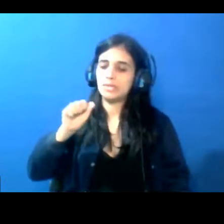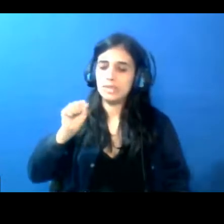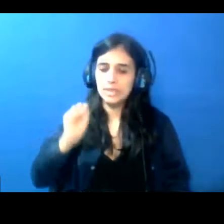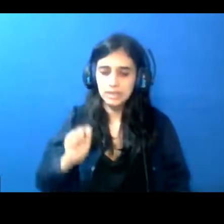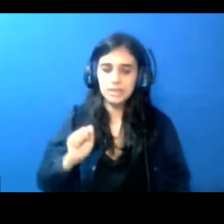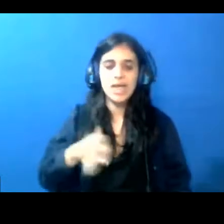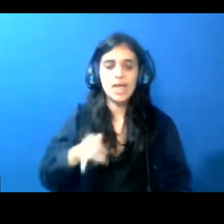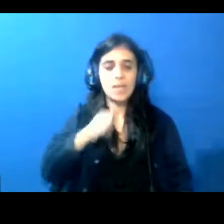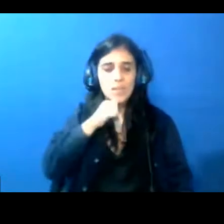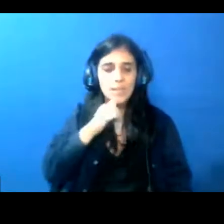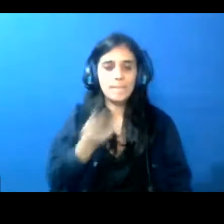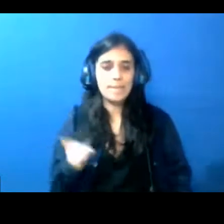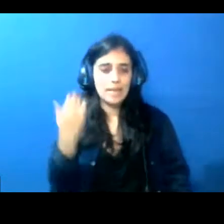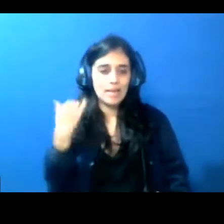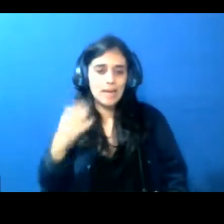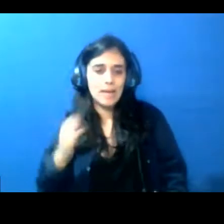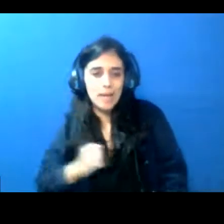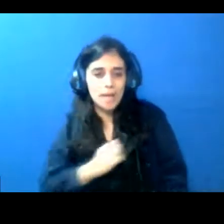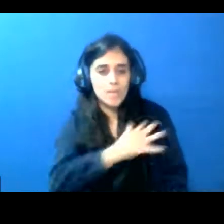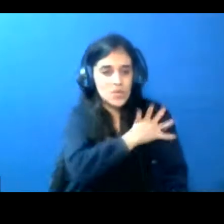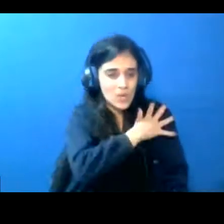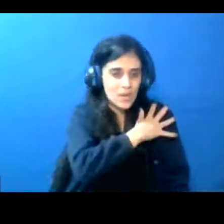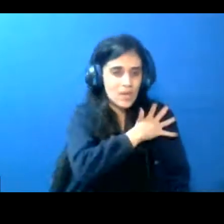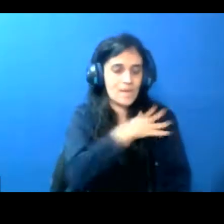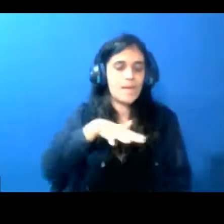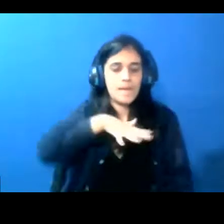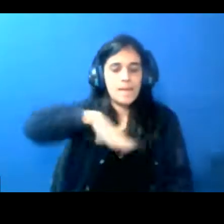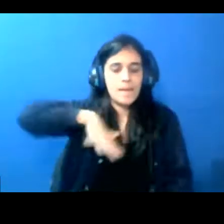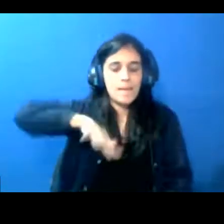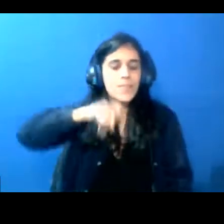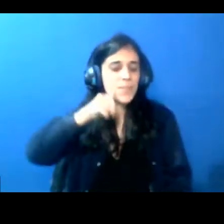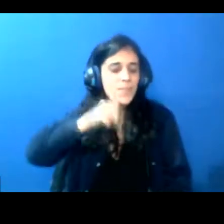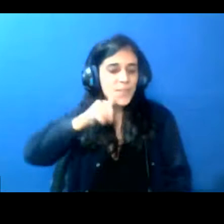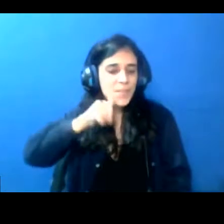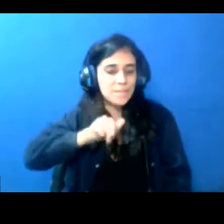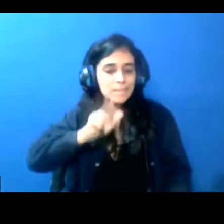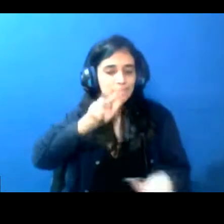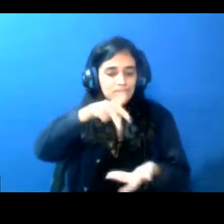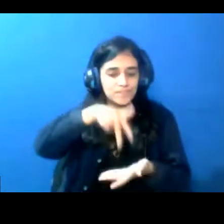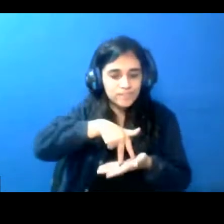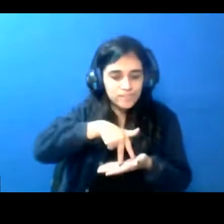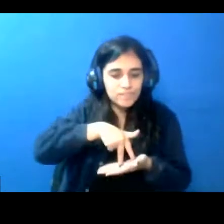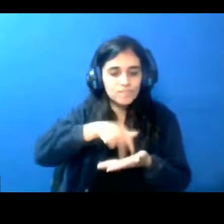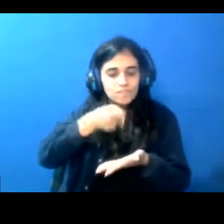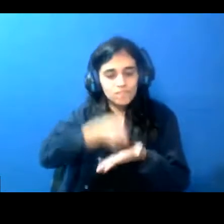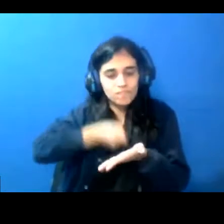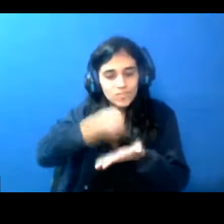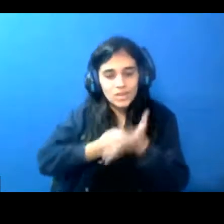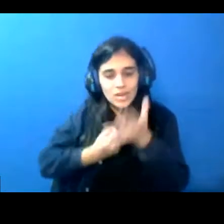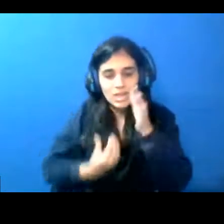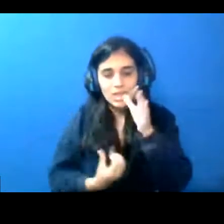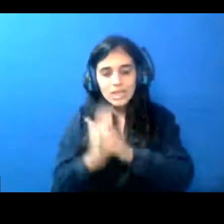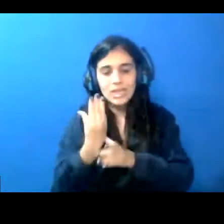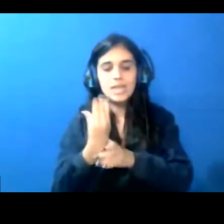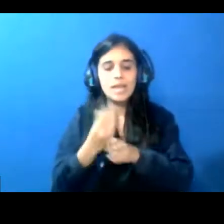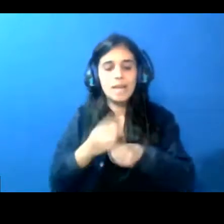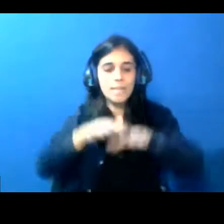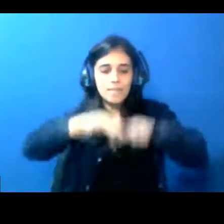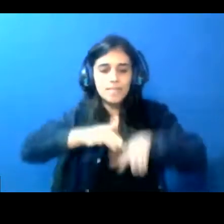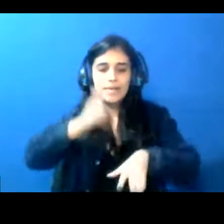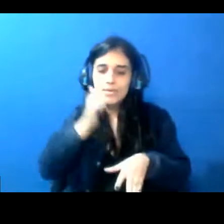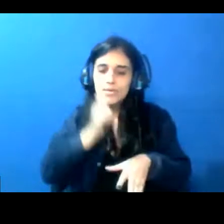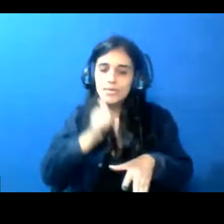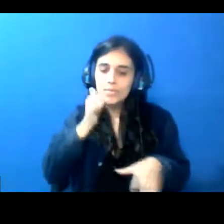que as mulheres camponesas vão estar originando e criando o movimento de mulheres